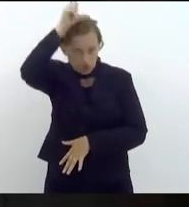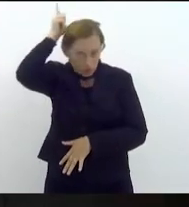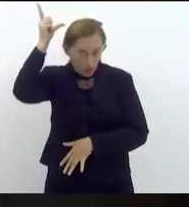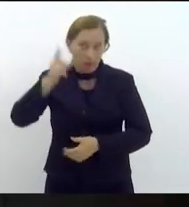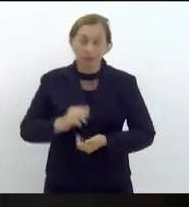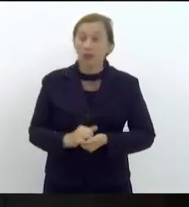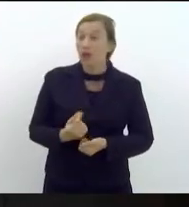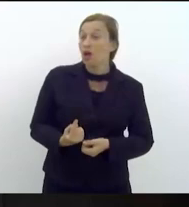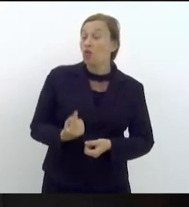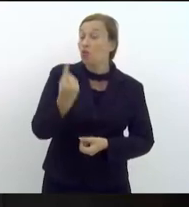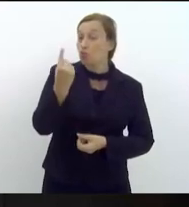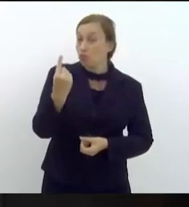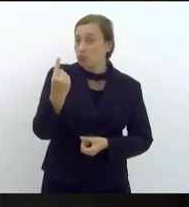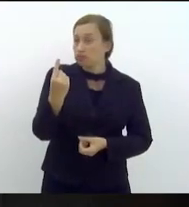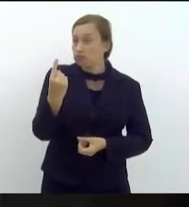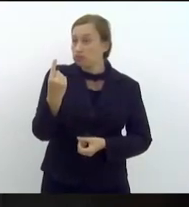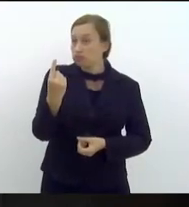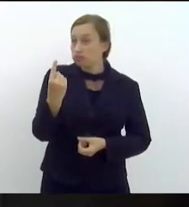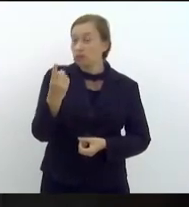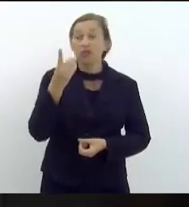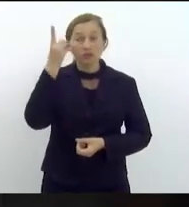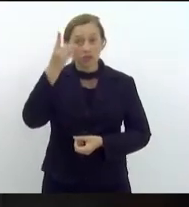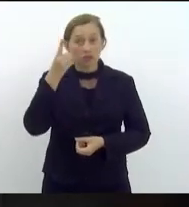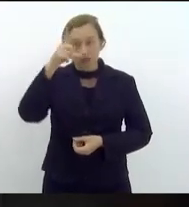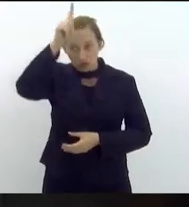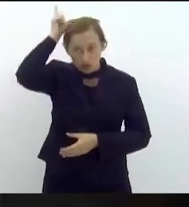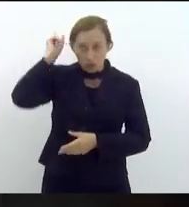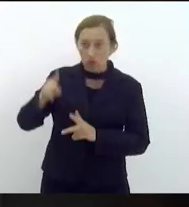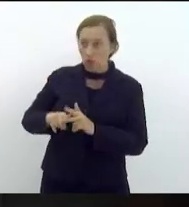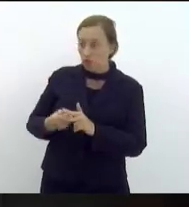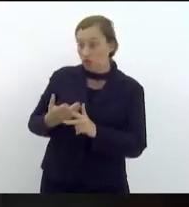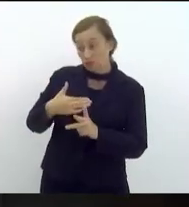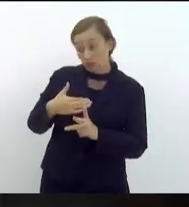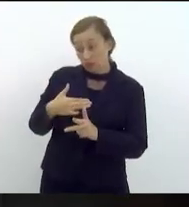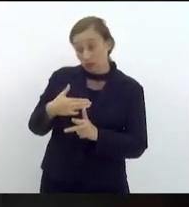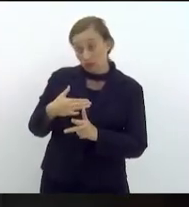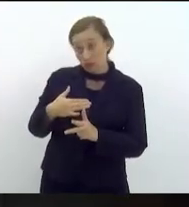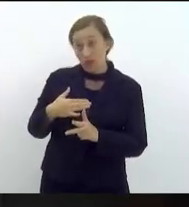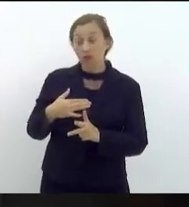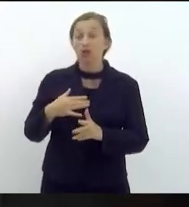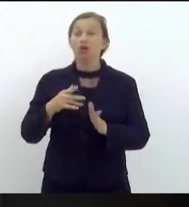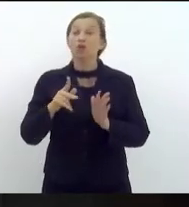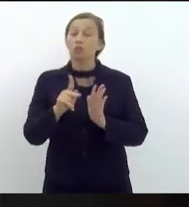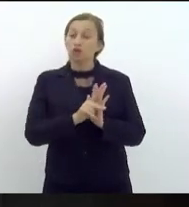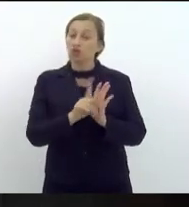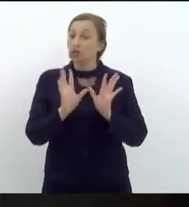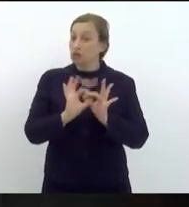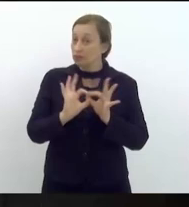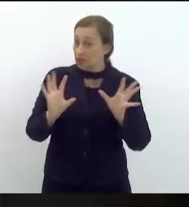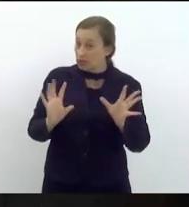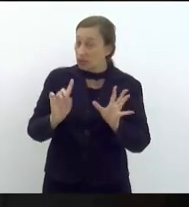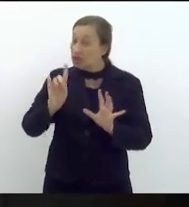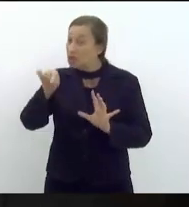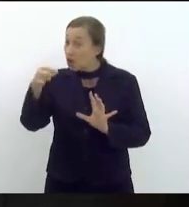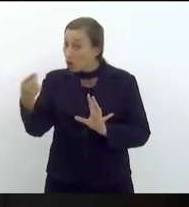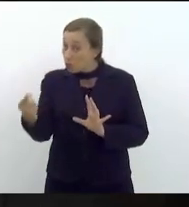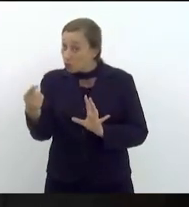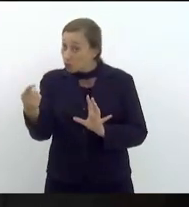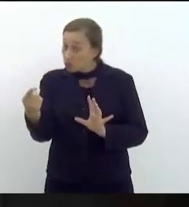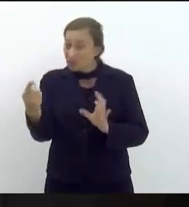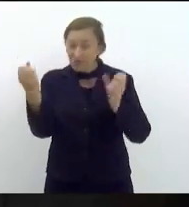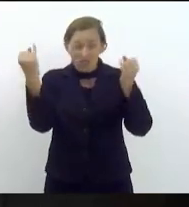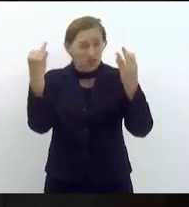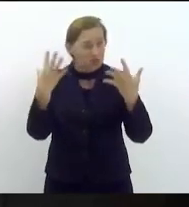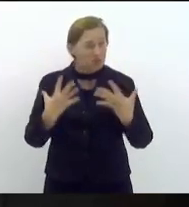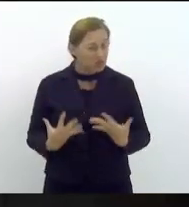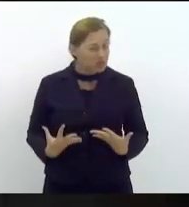uma delas deputados Paulo me corrija uma delas torna o projeto autorizativo e outras deixam muito